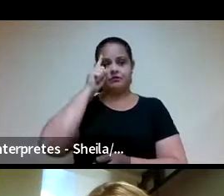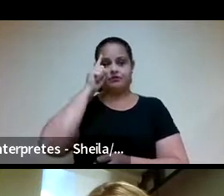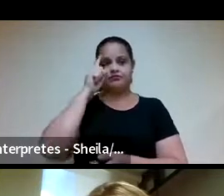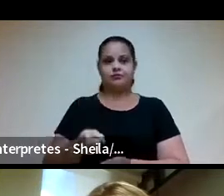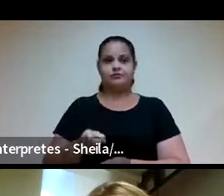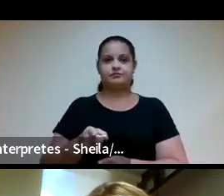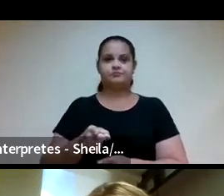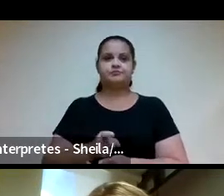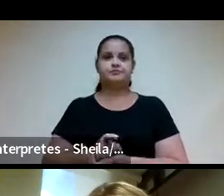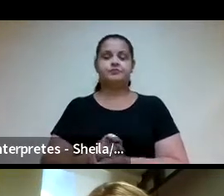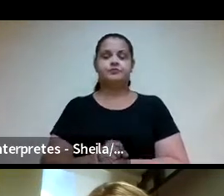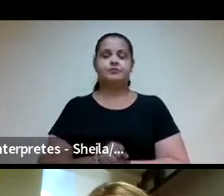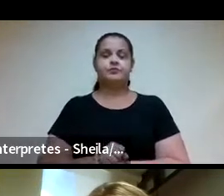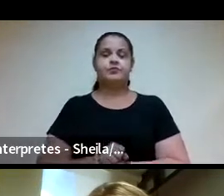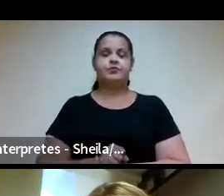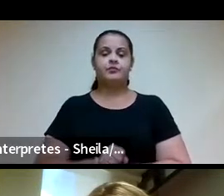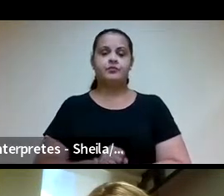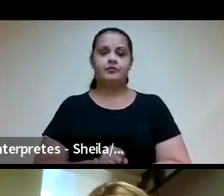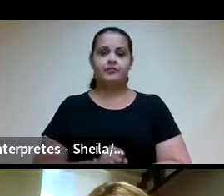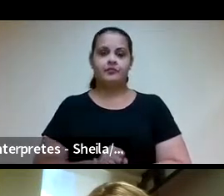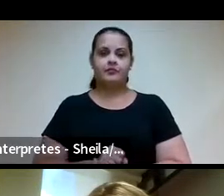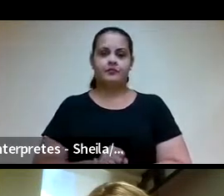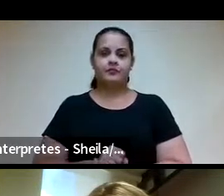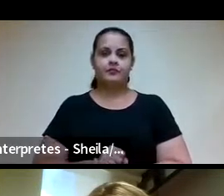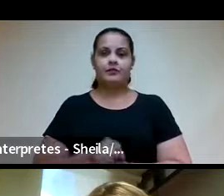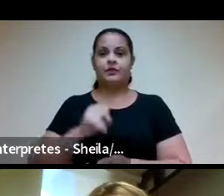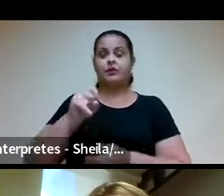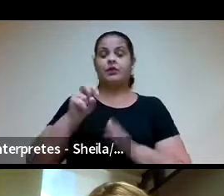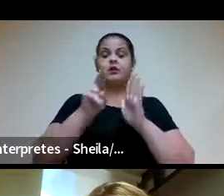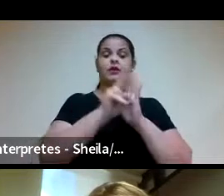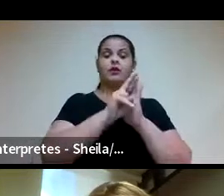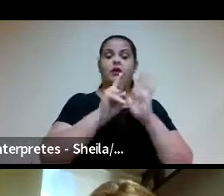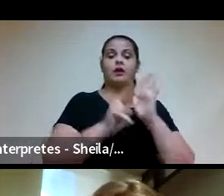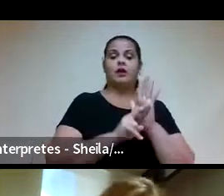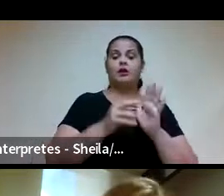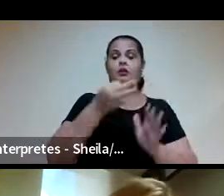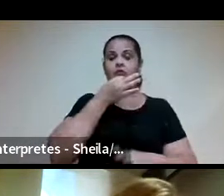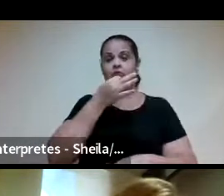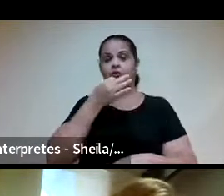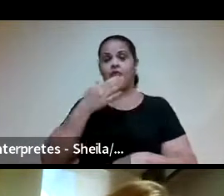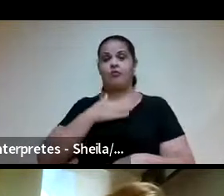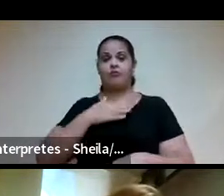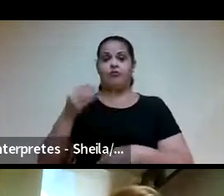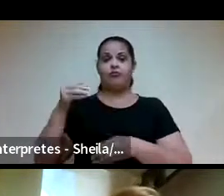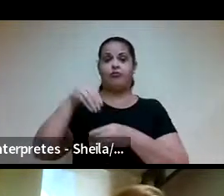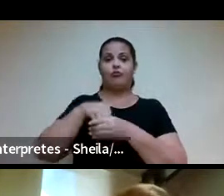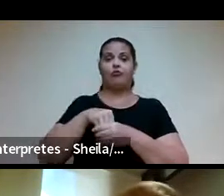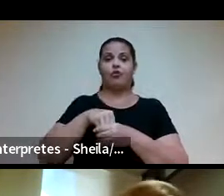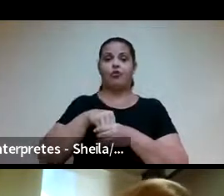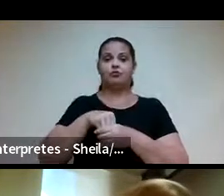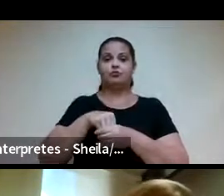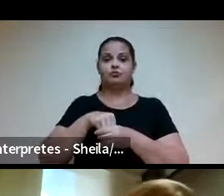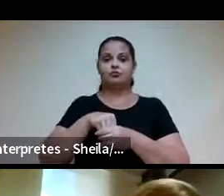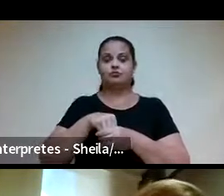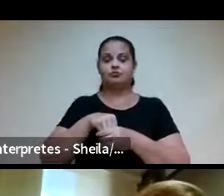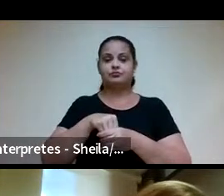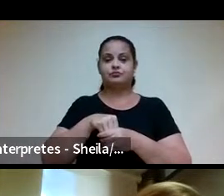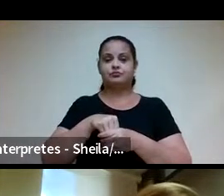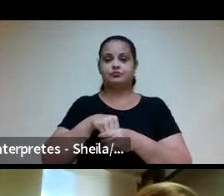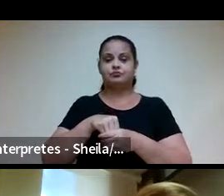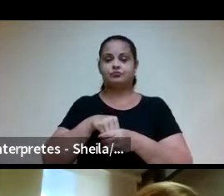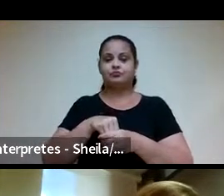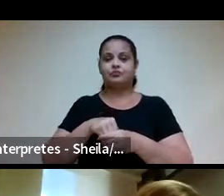inclusive, quando o relator diz no seu voto, o fato da